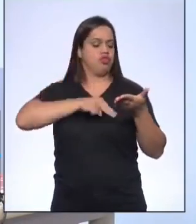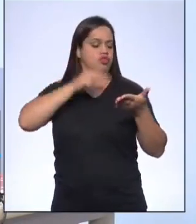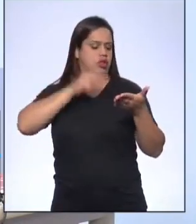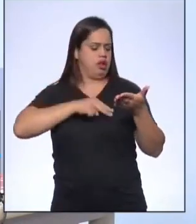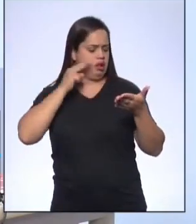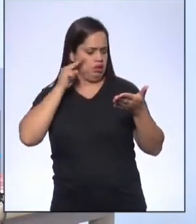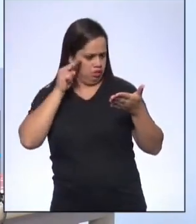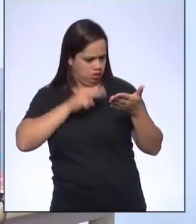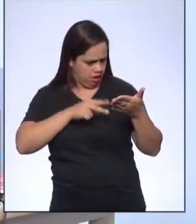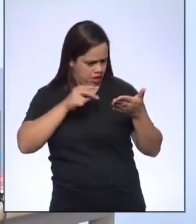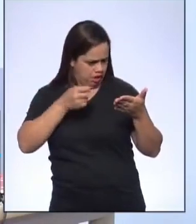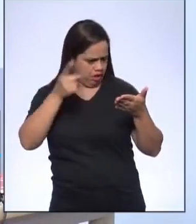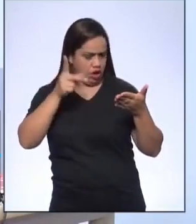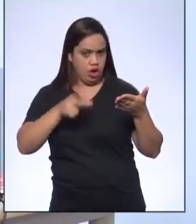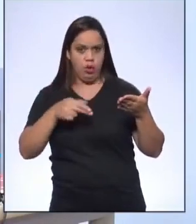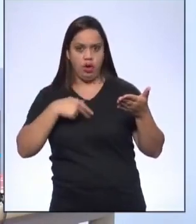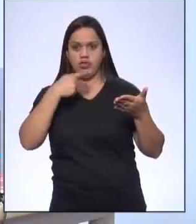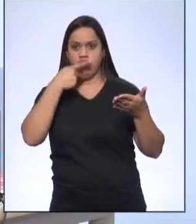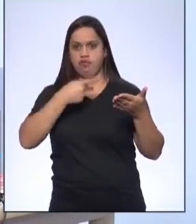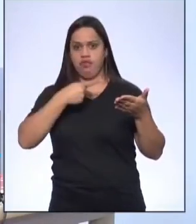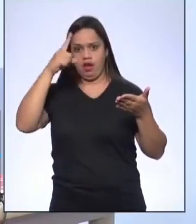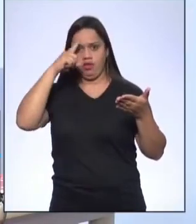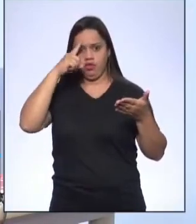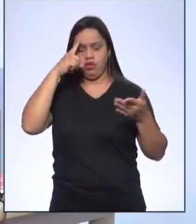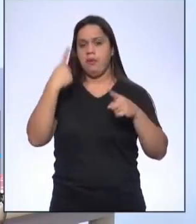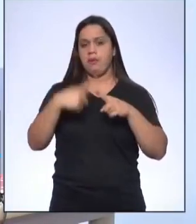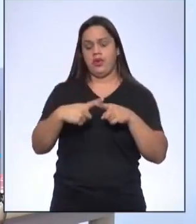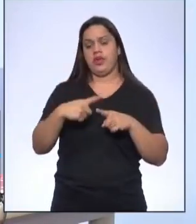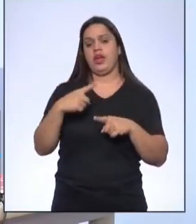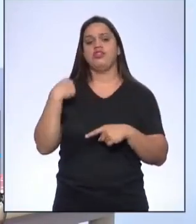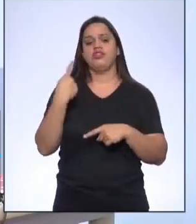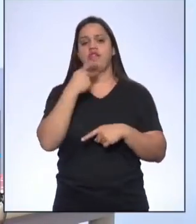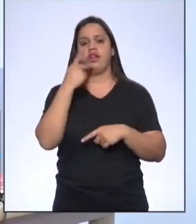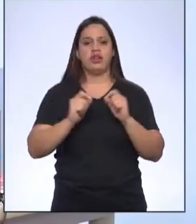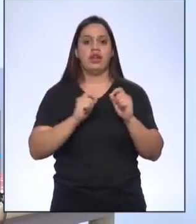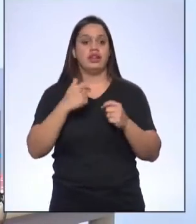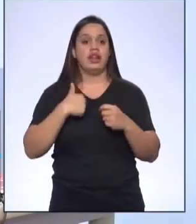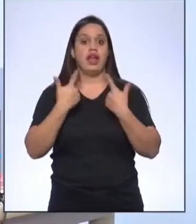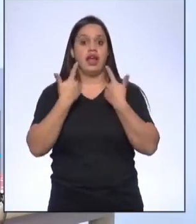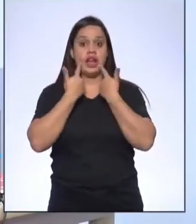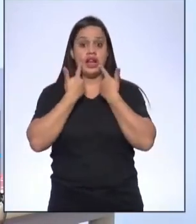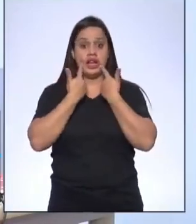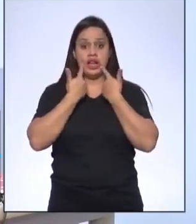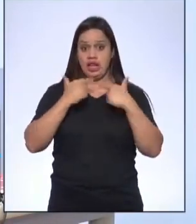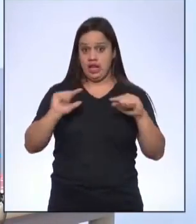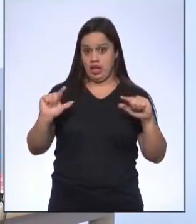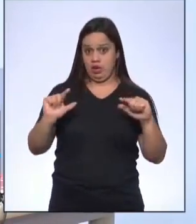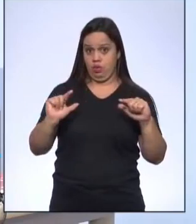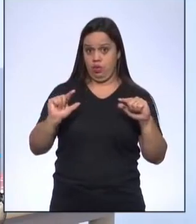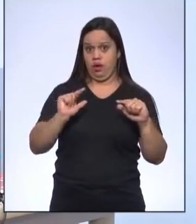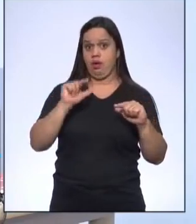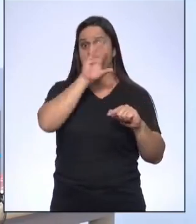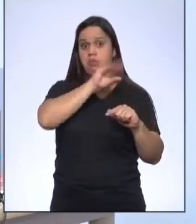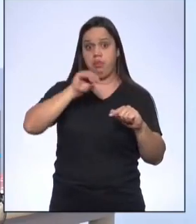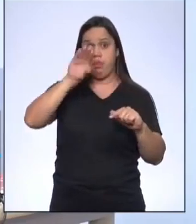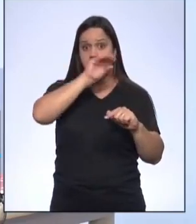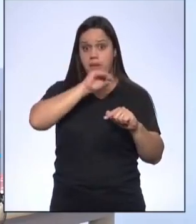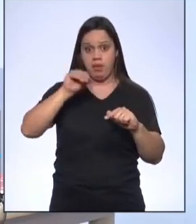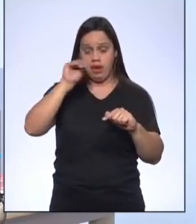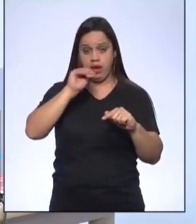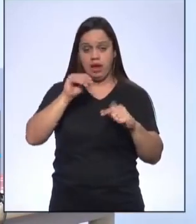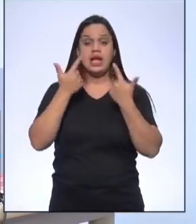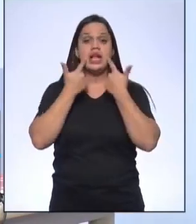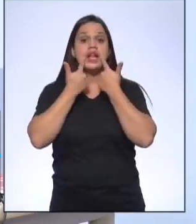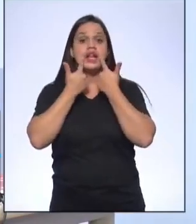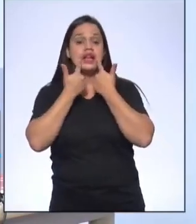cotidiano, perderia um pouco, não? A gente até fala, professora, não é? Que a gente tem a língua falada e a língua escrita. Então, reproduzir a